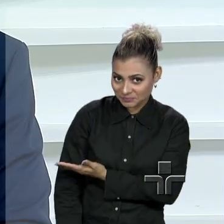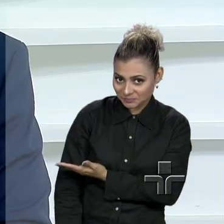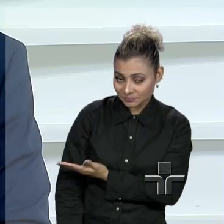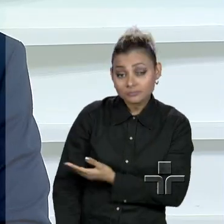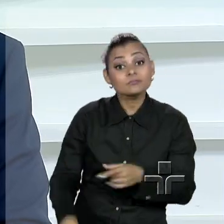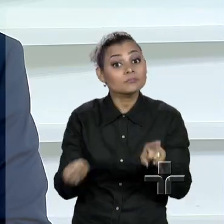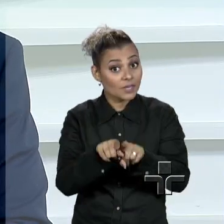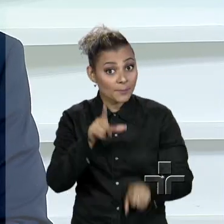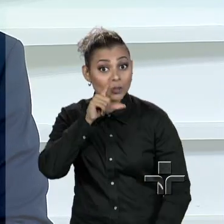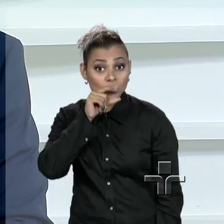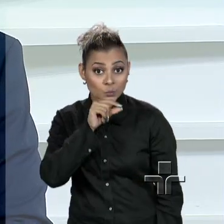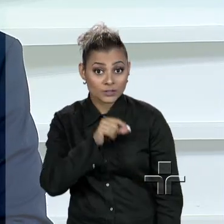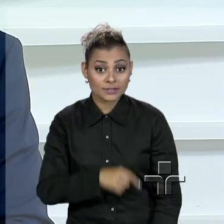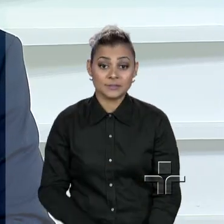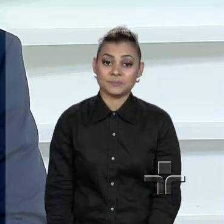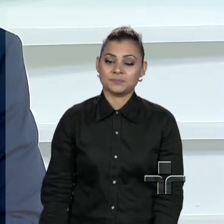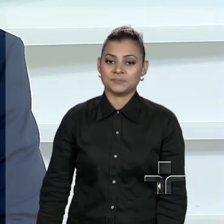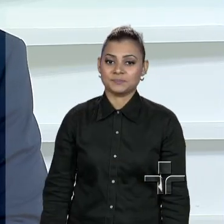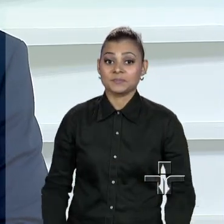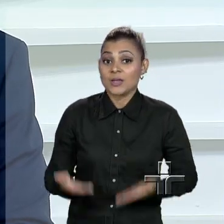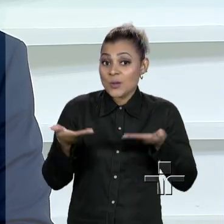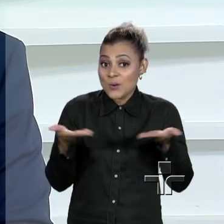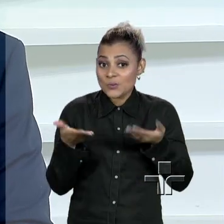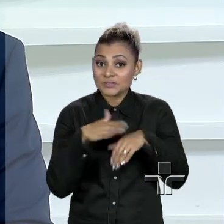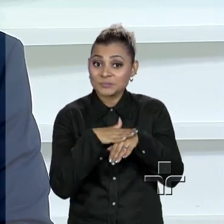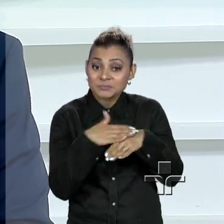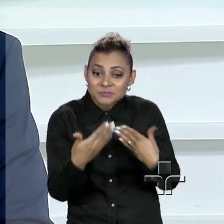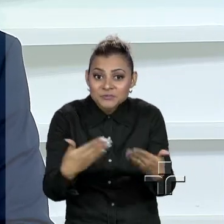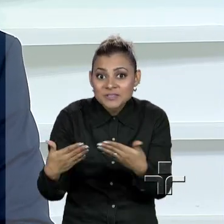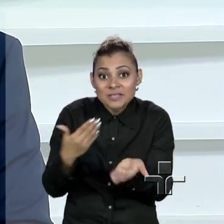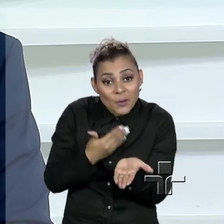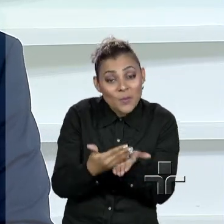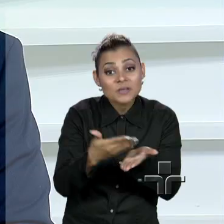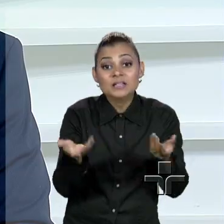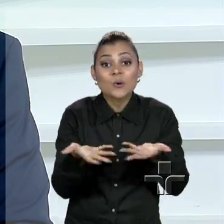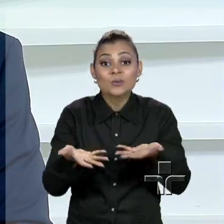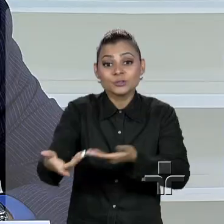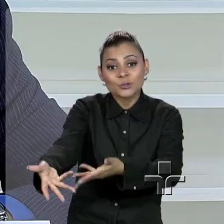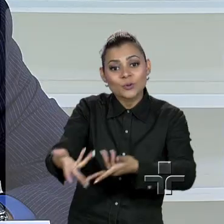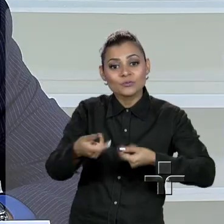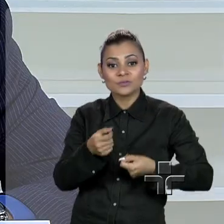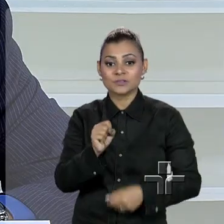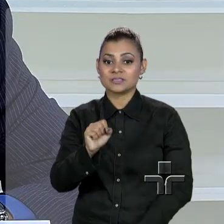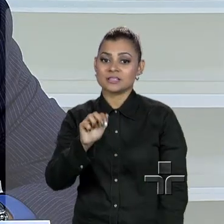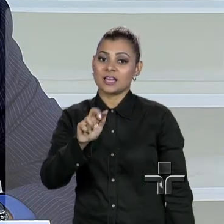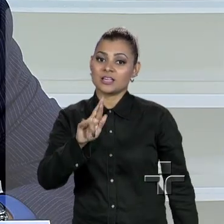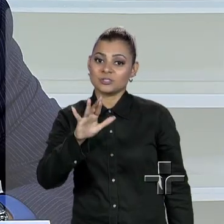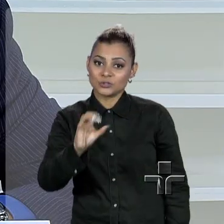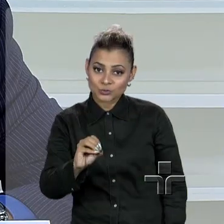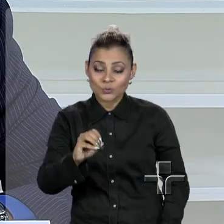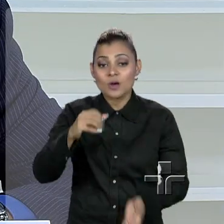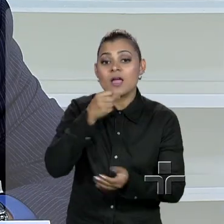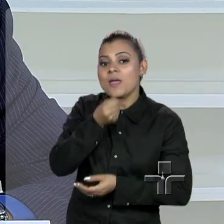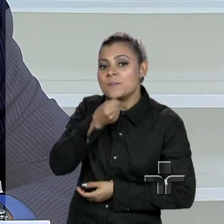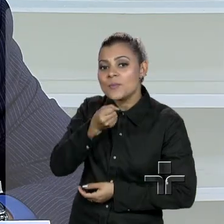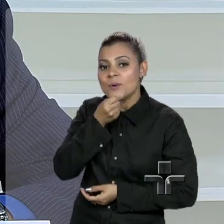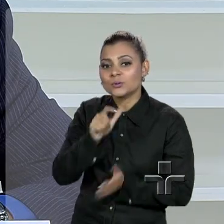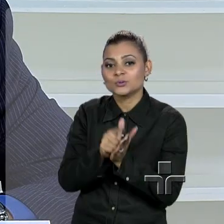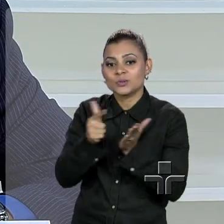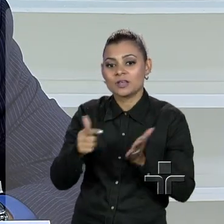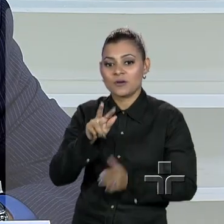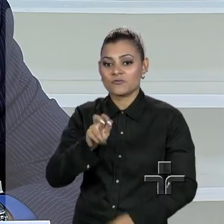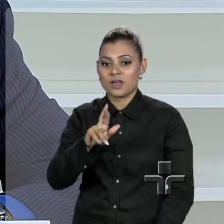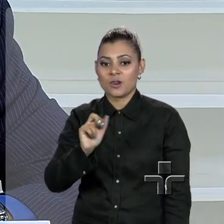também no nosso perfil do Twitter. Para conversar com Delfim Neto, convidamos Sérgio Lamute, repórter do jornal